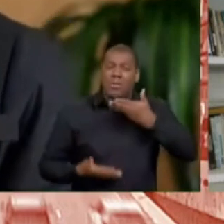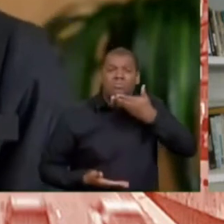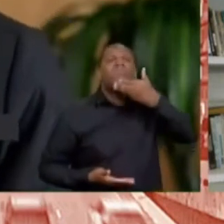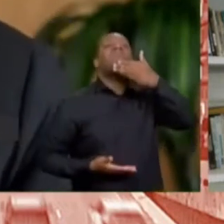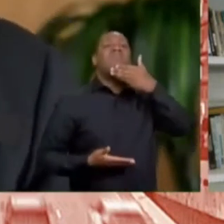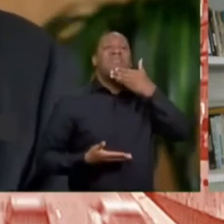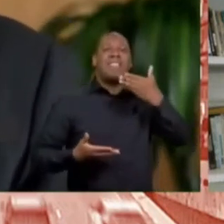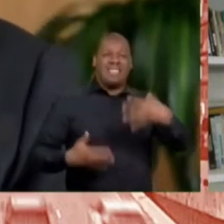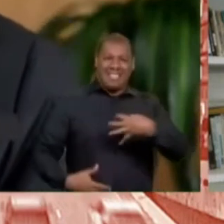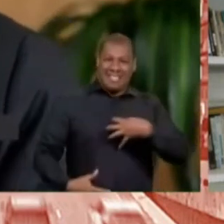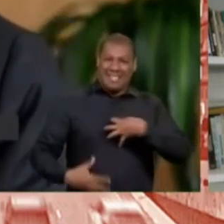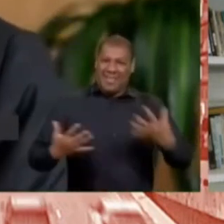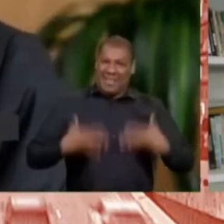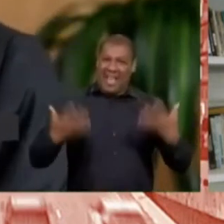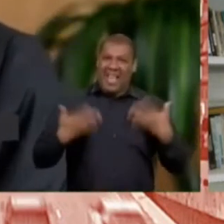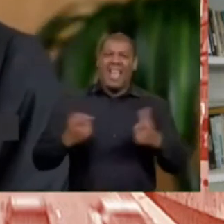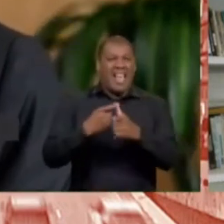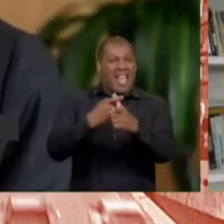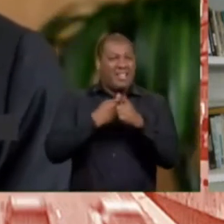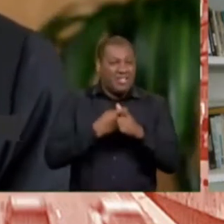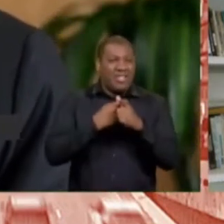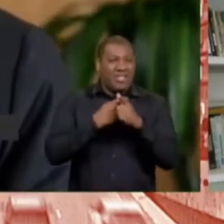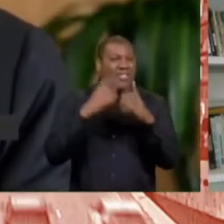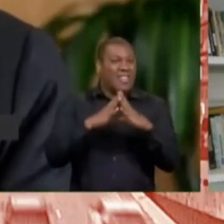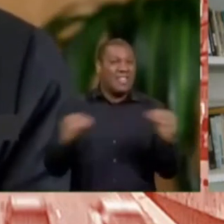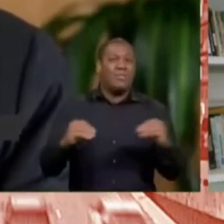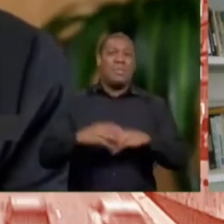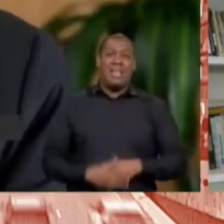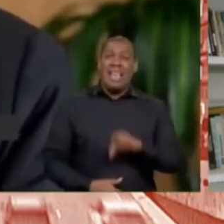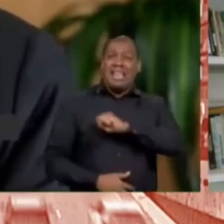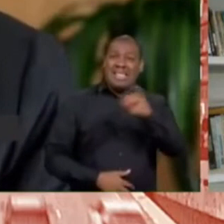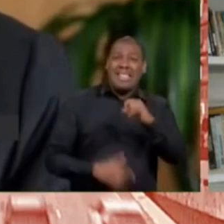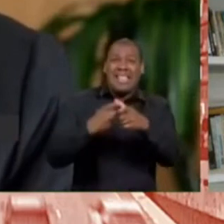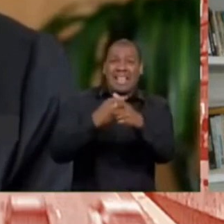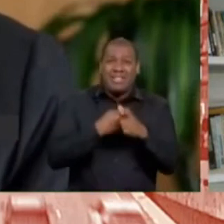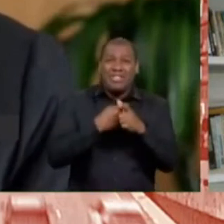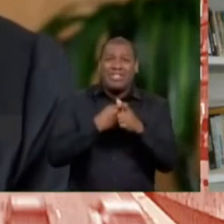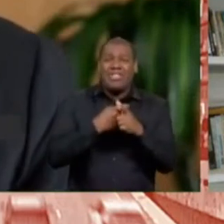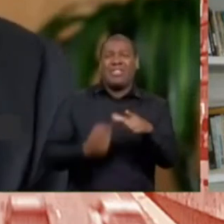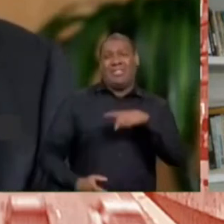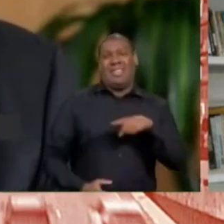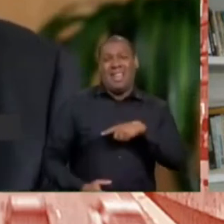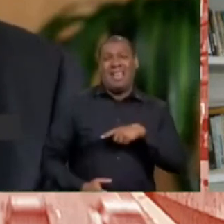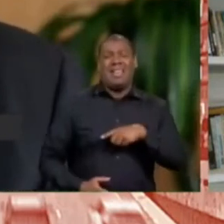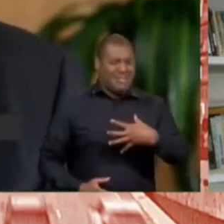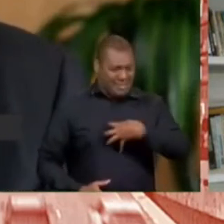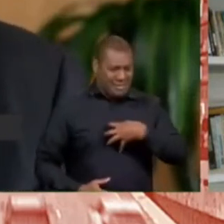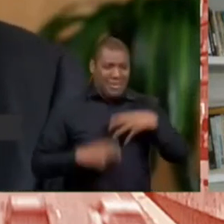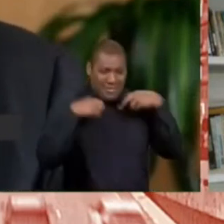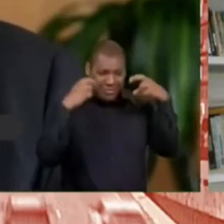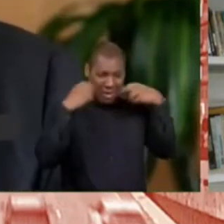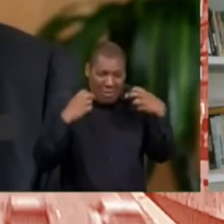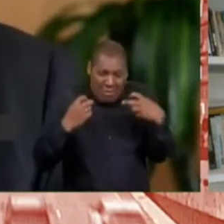pré-eleitoral, antes de outubro do ano passado, né, em que o governo do Jair Bolsonaro abriu a